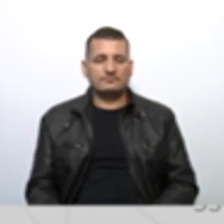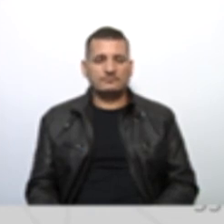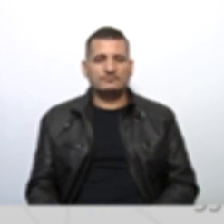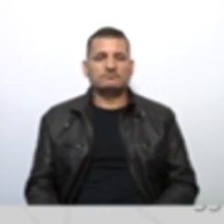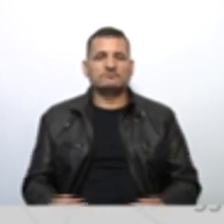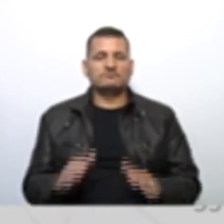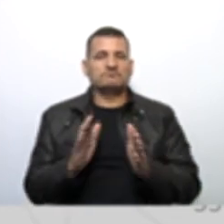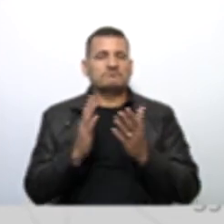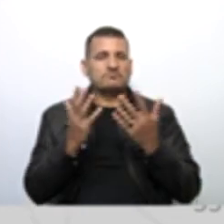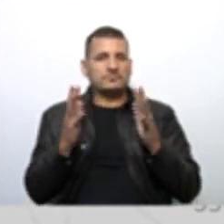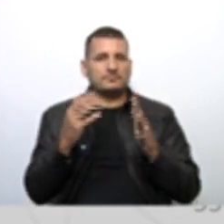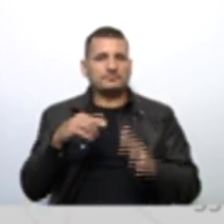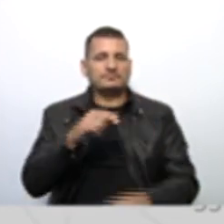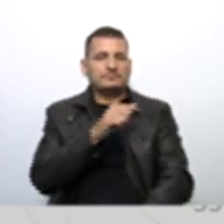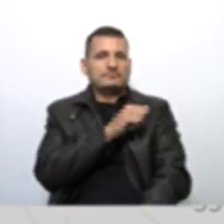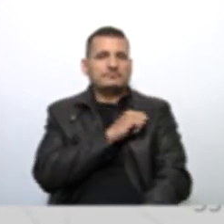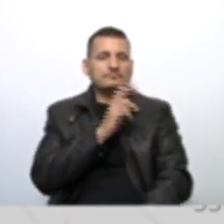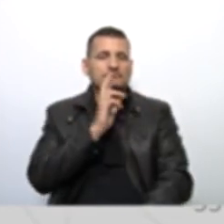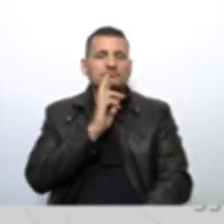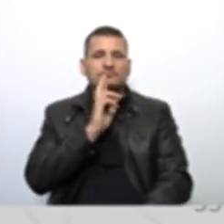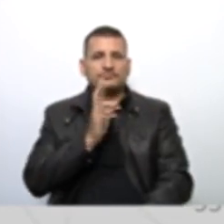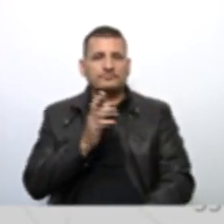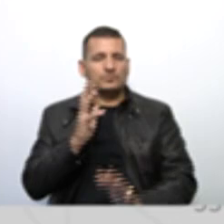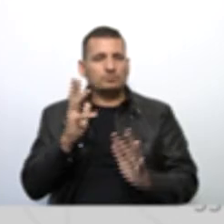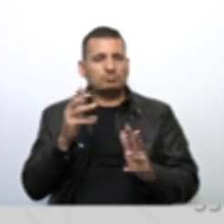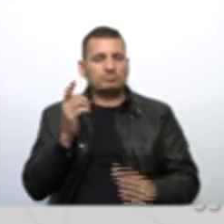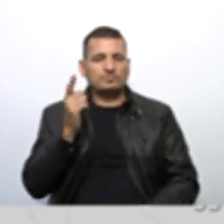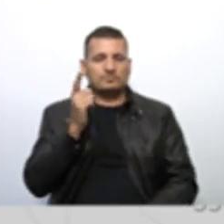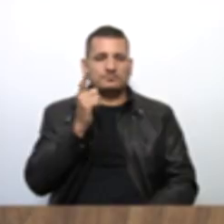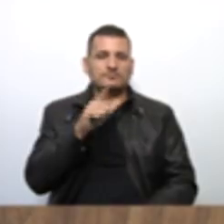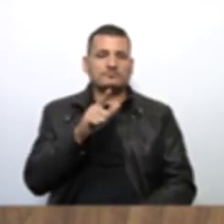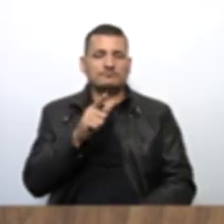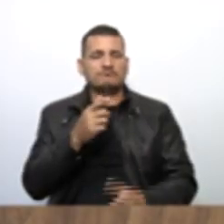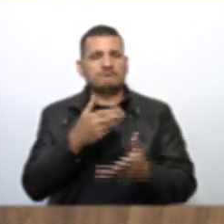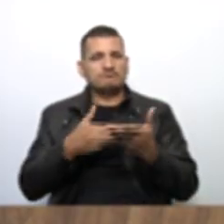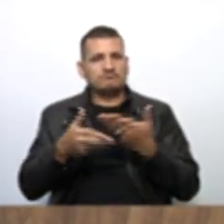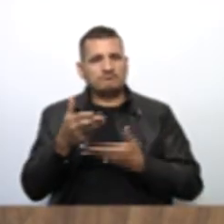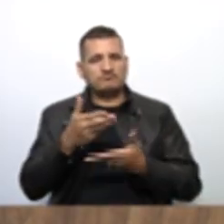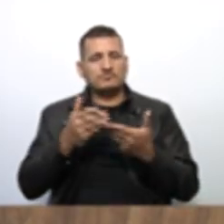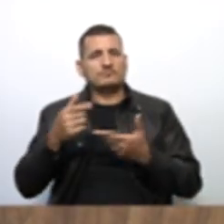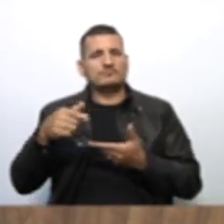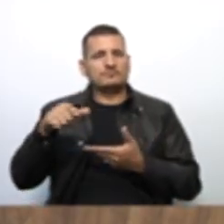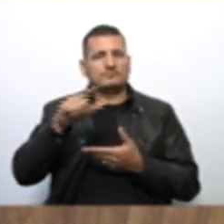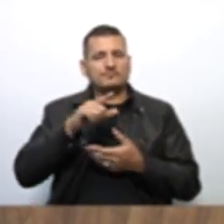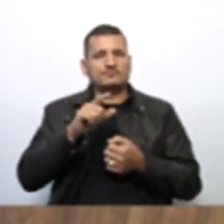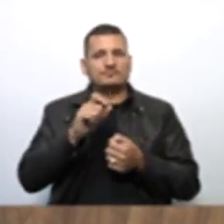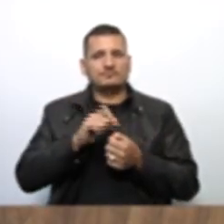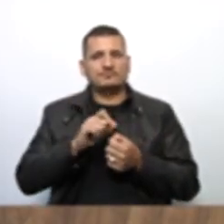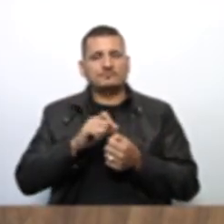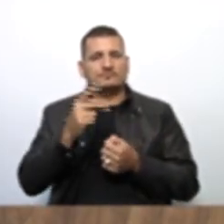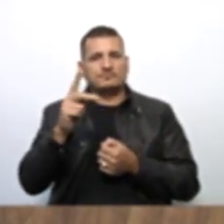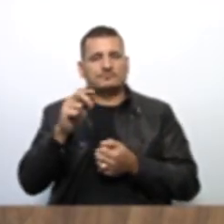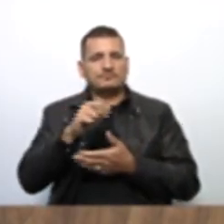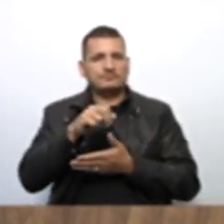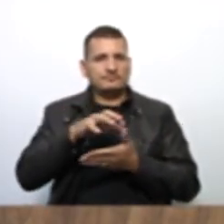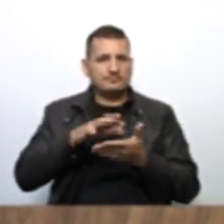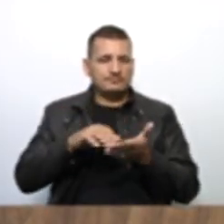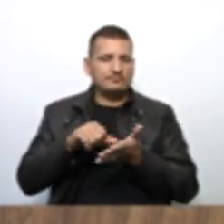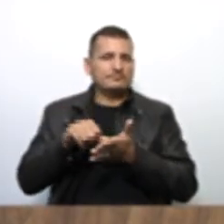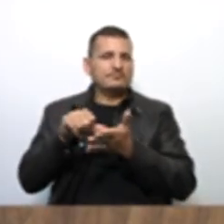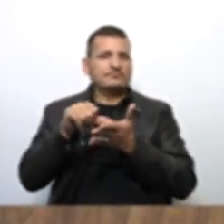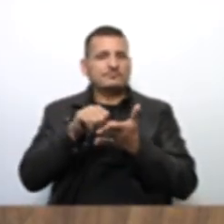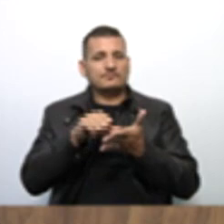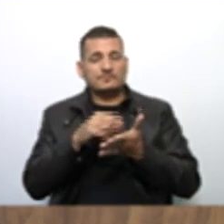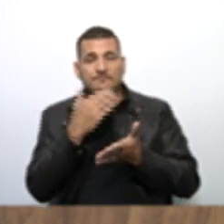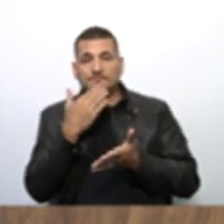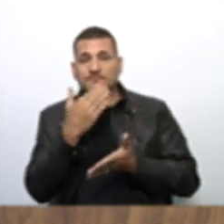as questões e passar a compartilhar aqui conosco. Você fez também sua atividade aí nos outros polos, pede para o